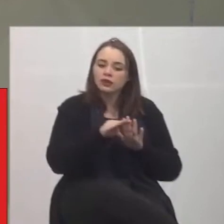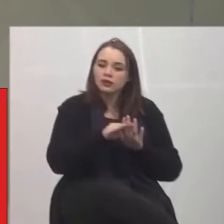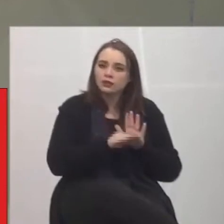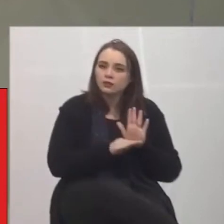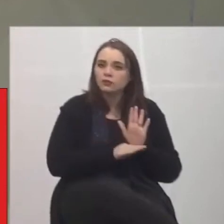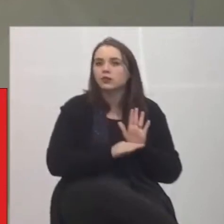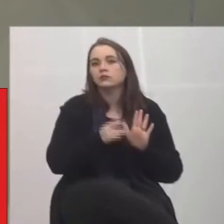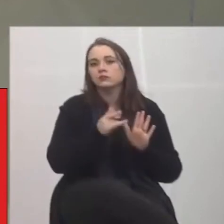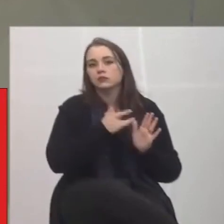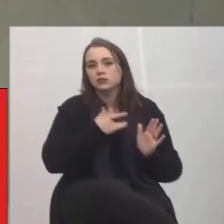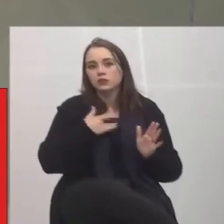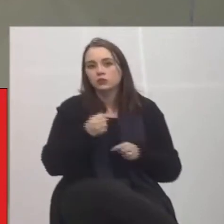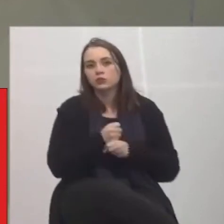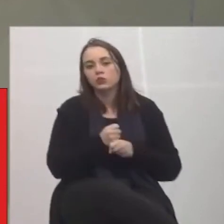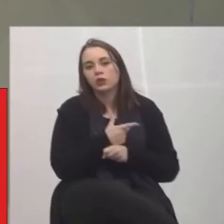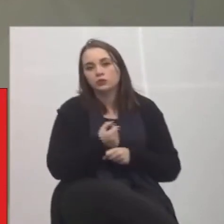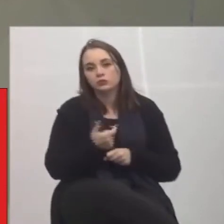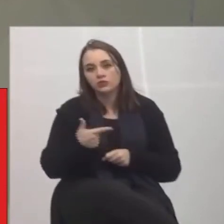Municipal de Saúde